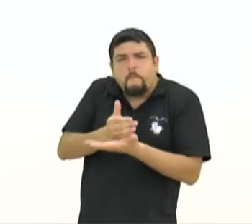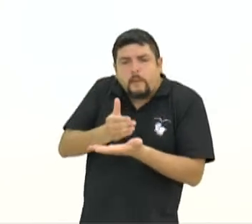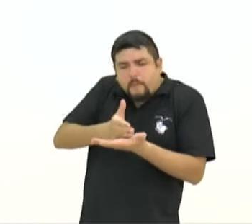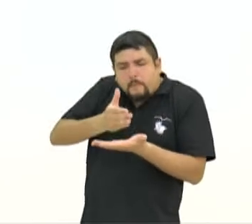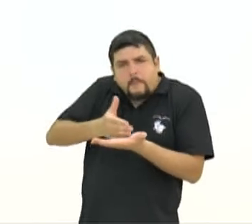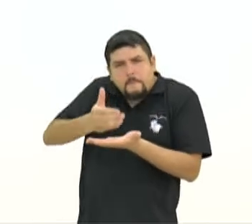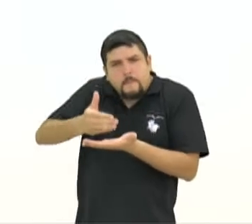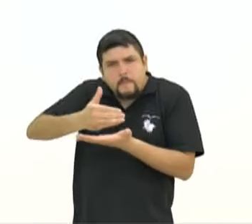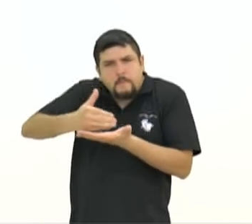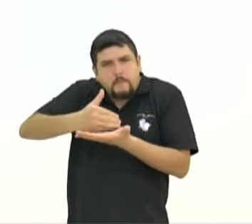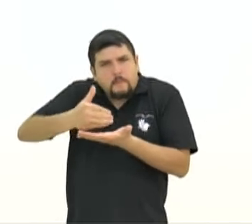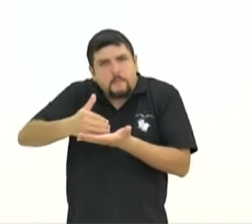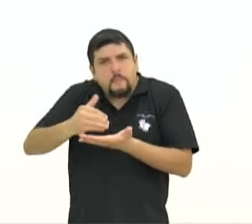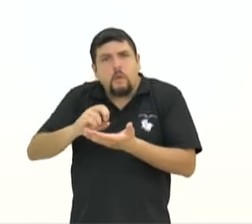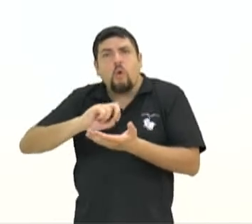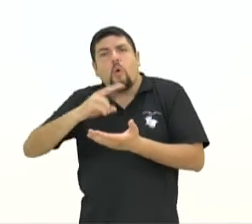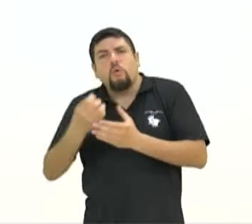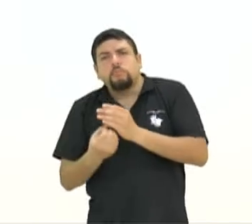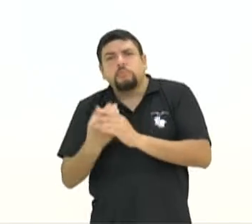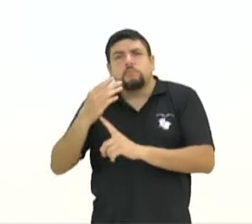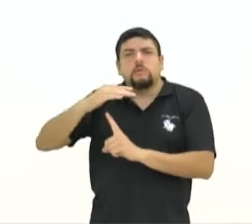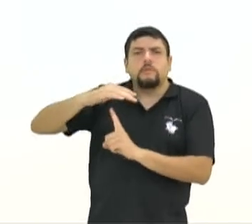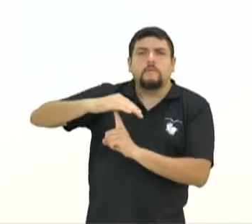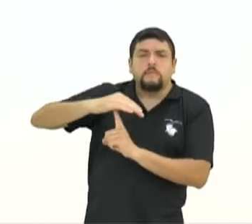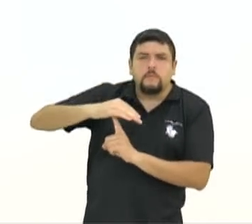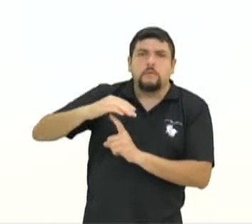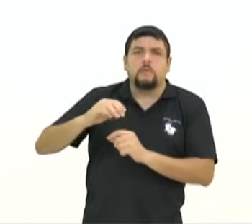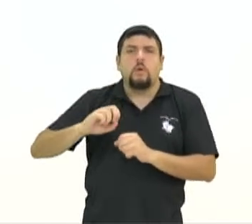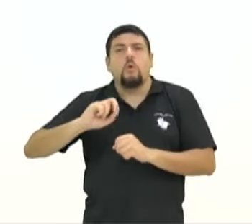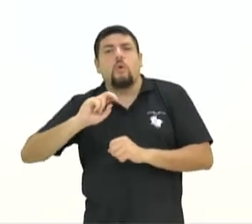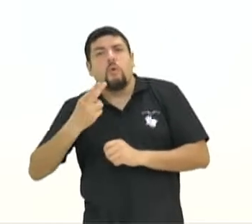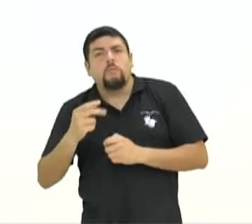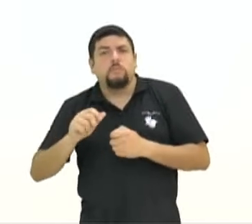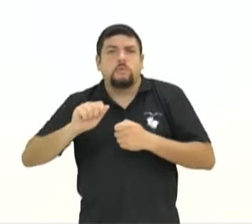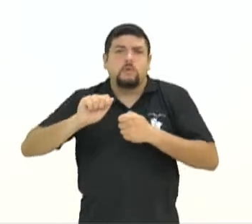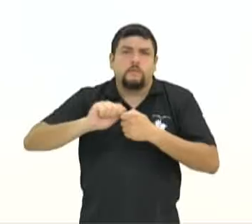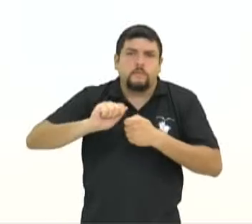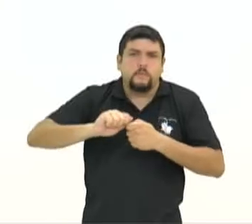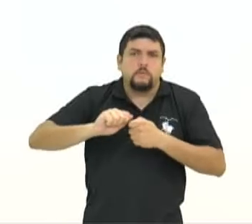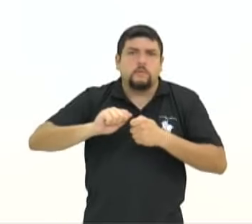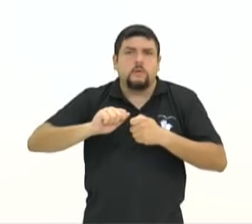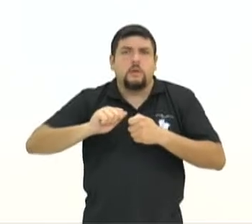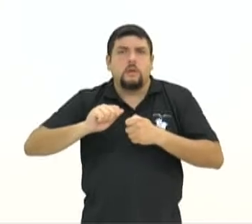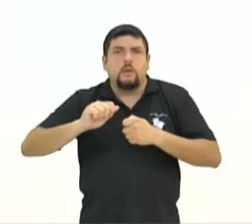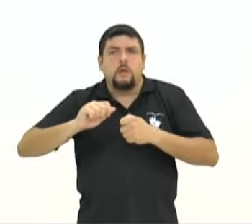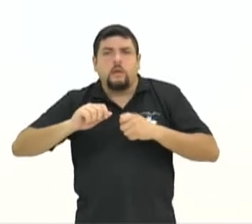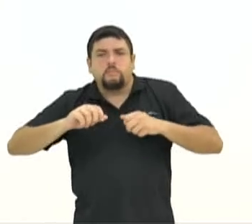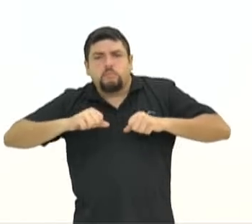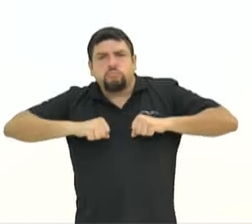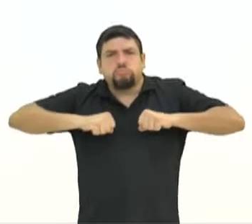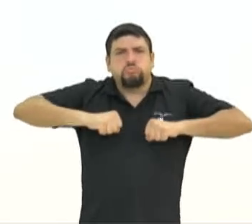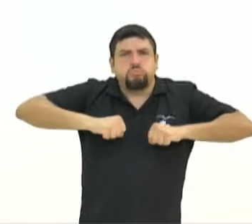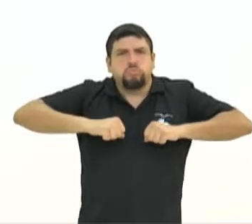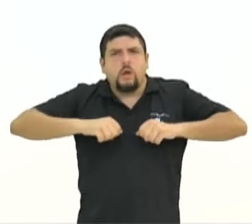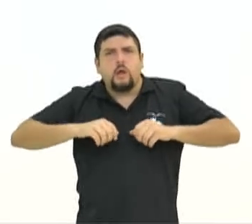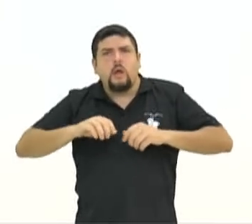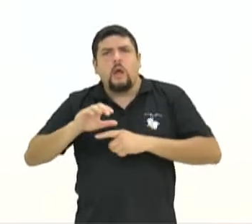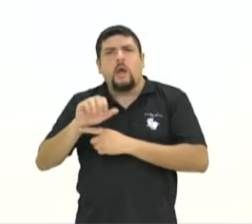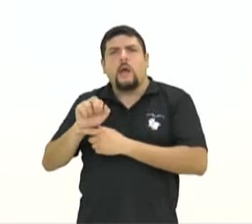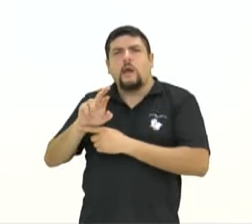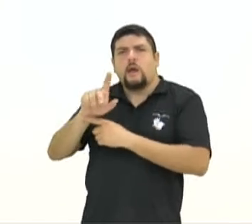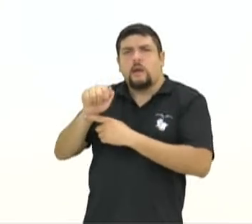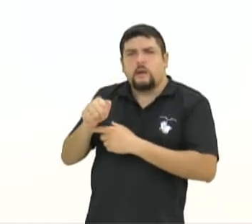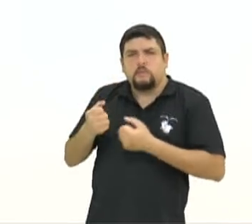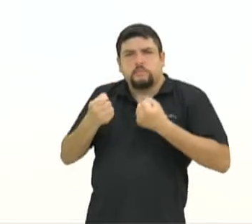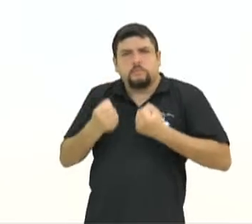feiras, em alguns espaços públicos, realizar o transporte de cargas, por exemplo, pessoas, cuidar de um estabelecimento comercial.